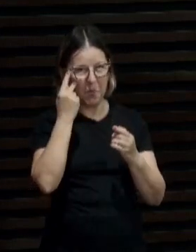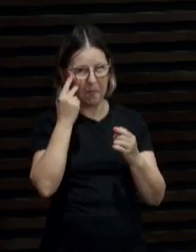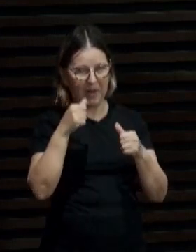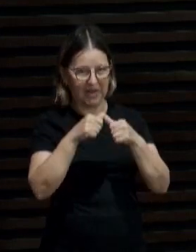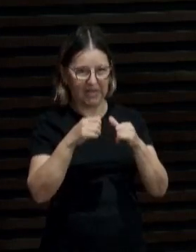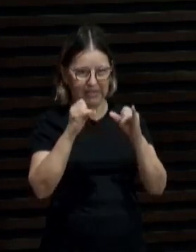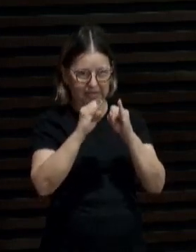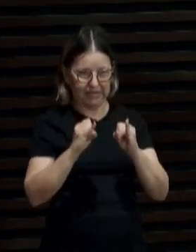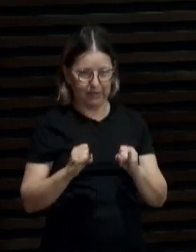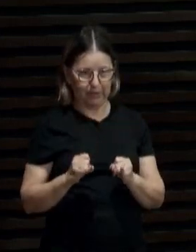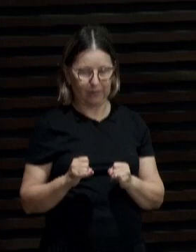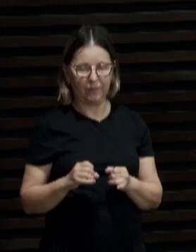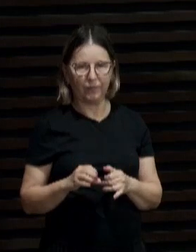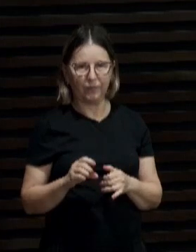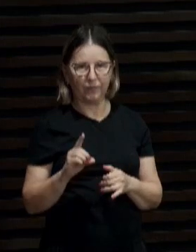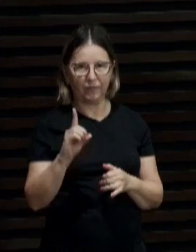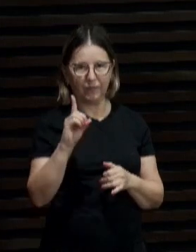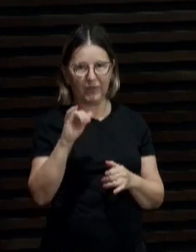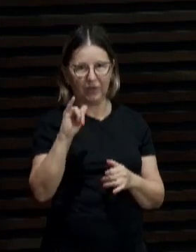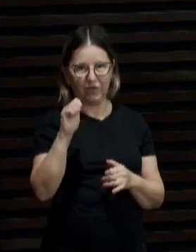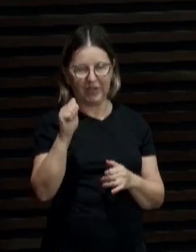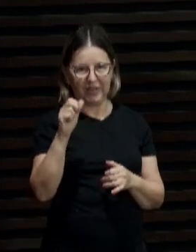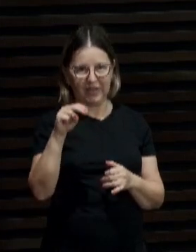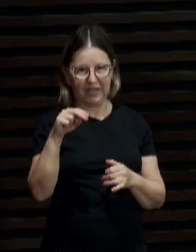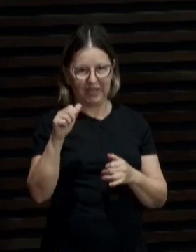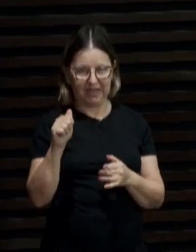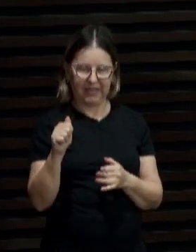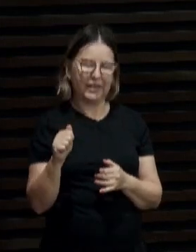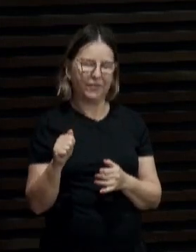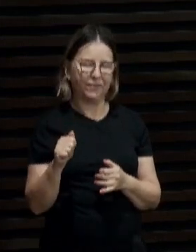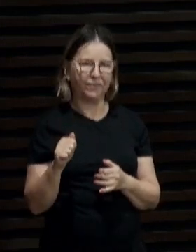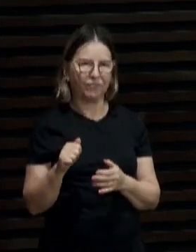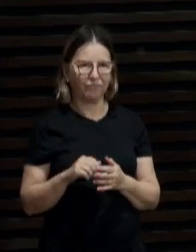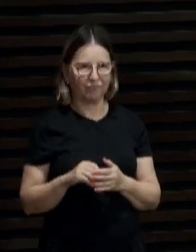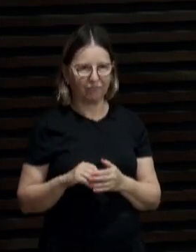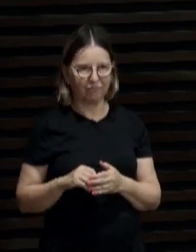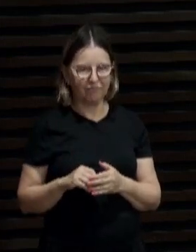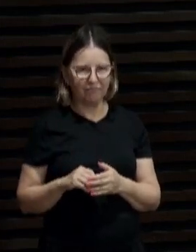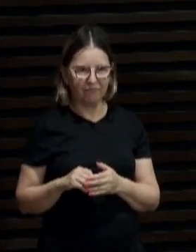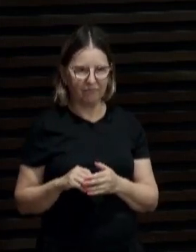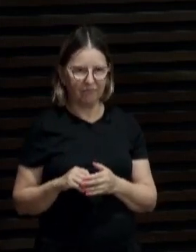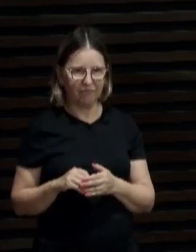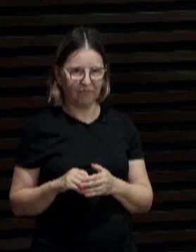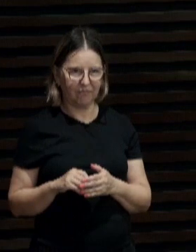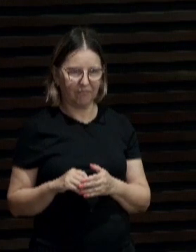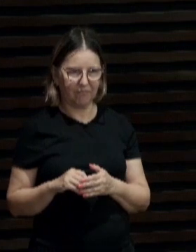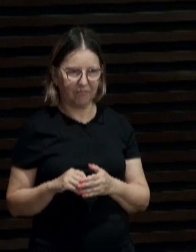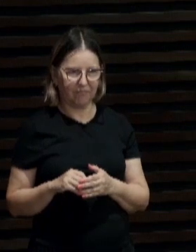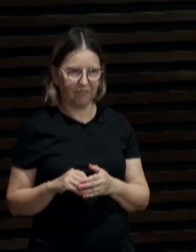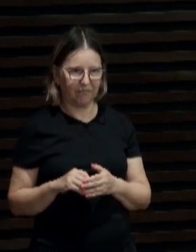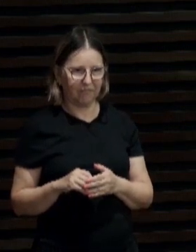era uma deusa conhecida por ser a deusa da fertilidade, né?